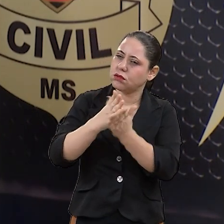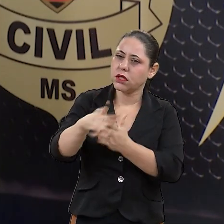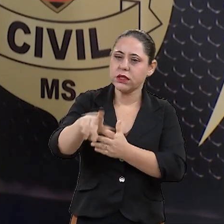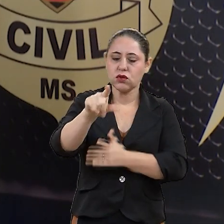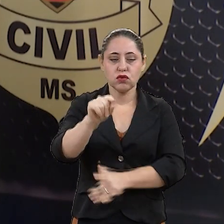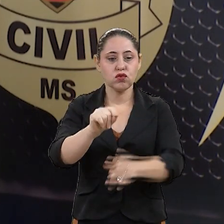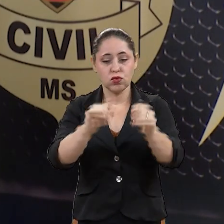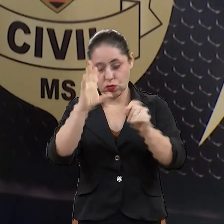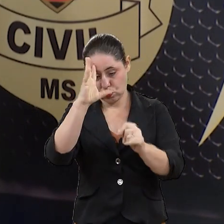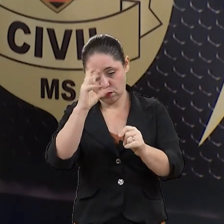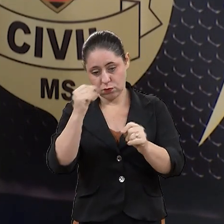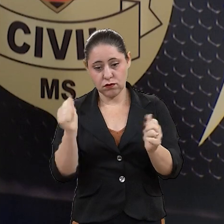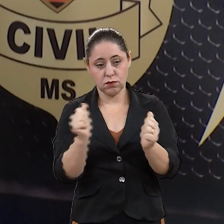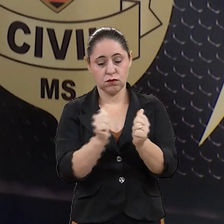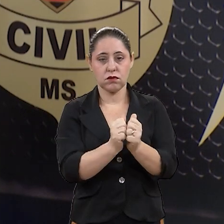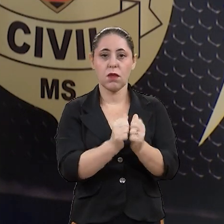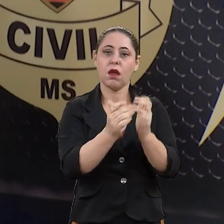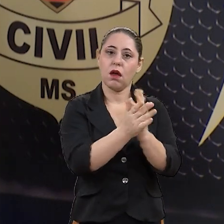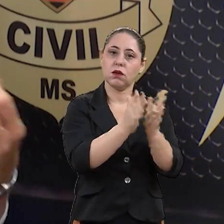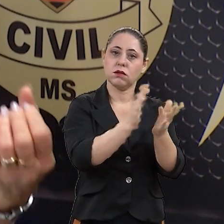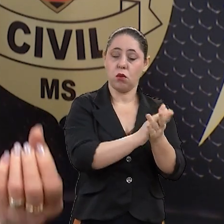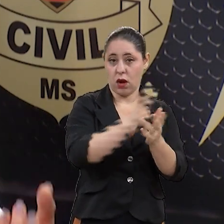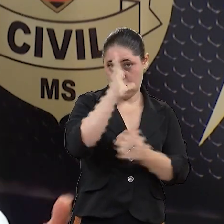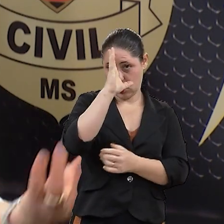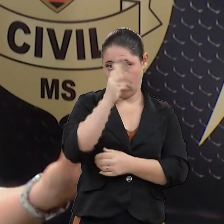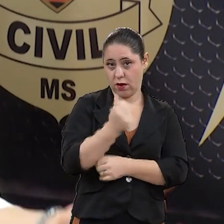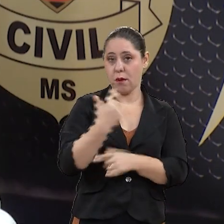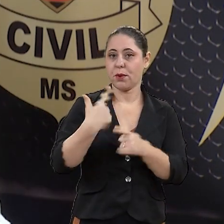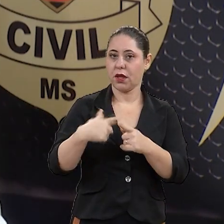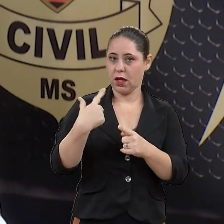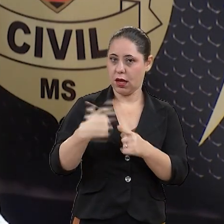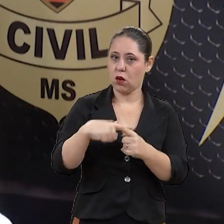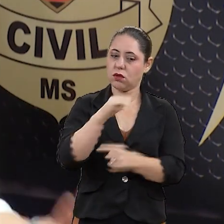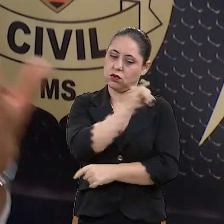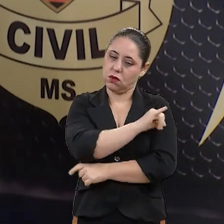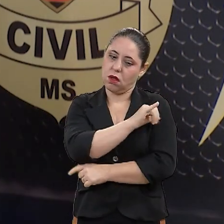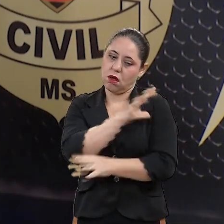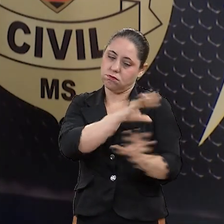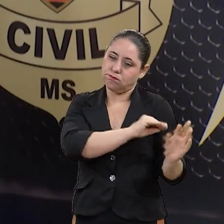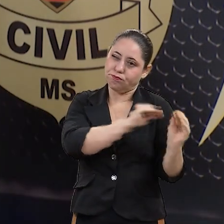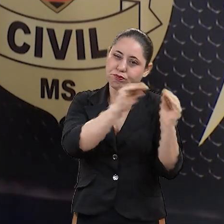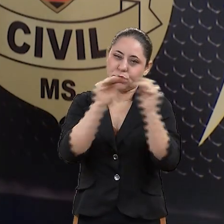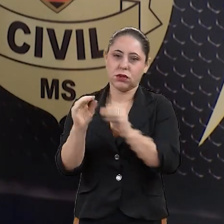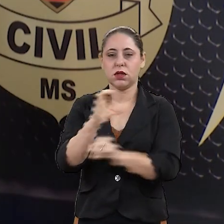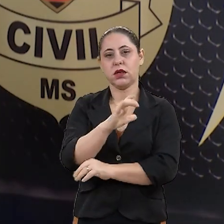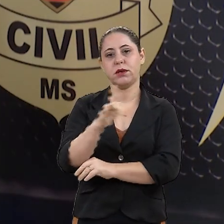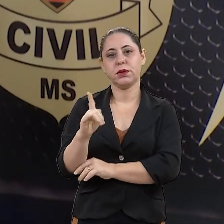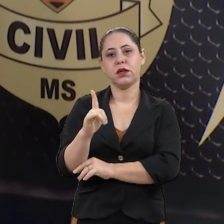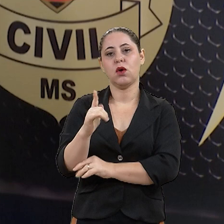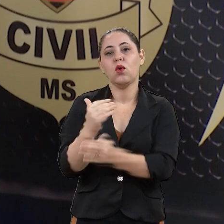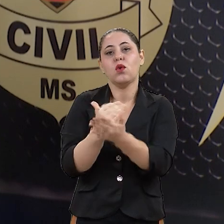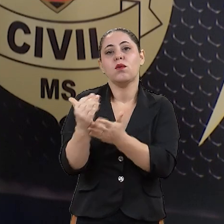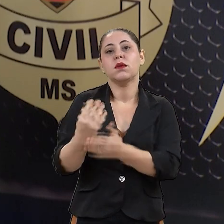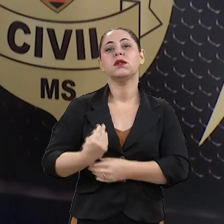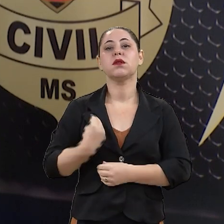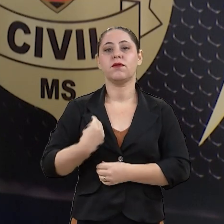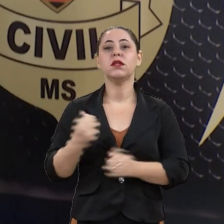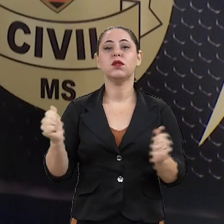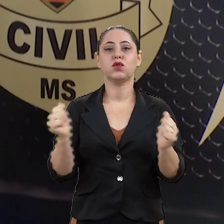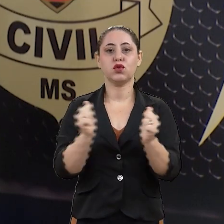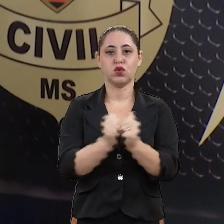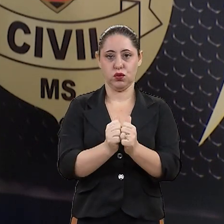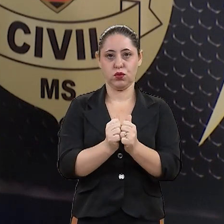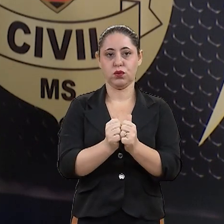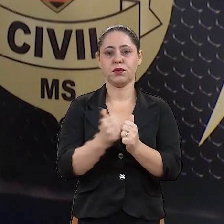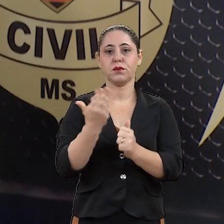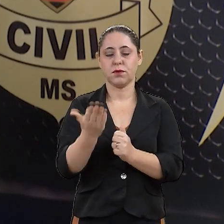decidindo coisas juntos. Né? Desde que a gente casou, quando a gente decidiu, porque eu sou carioca, quando eu decidi vir do Rio para cá, né, para começar uma vida junto com